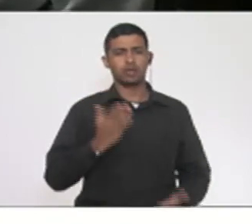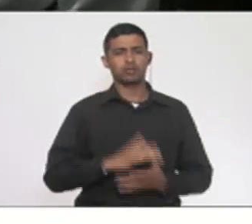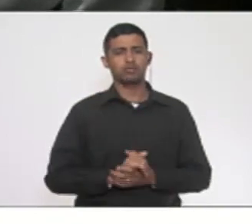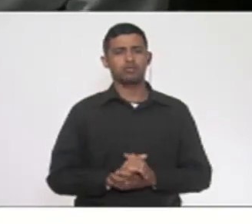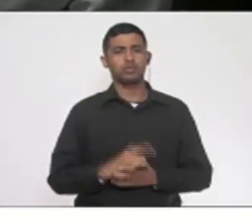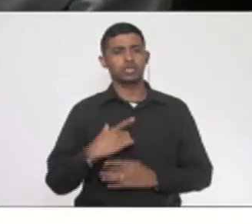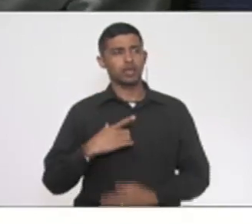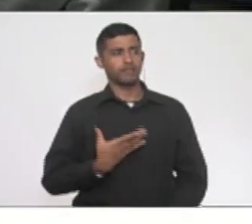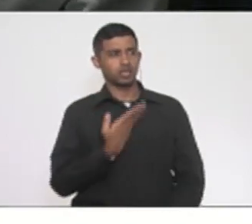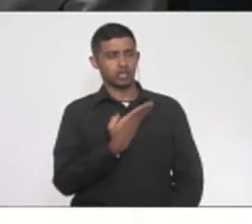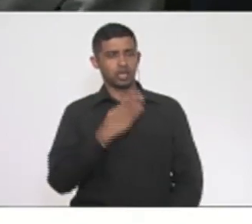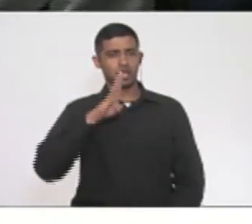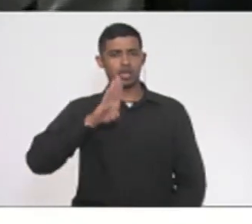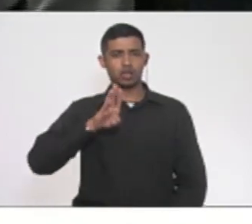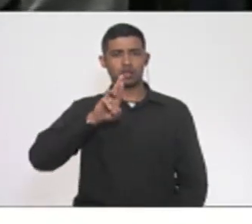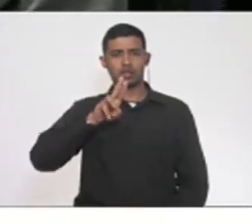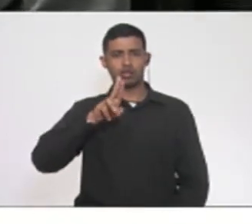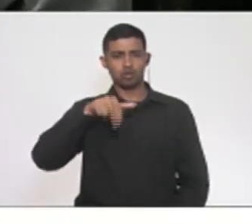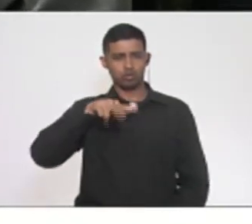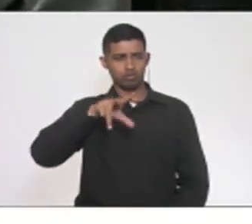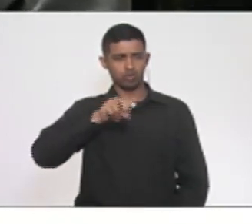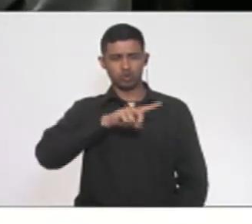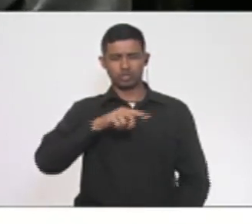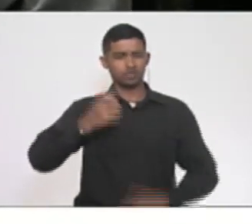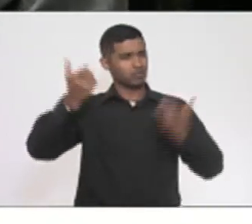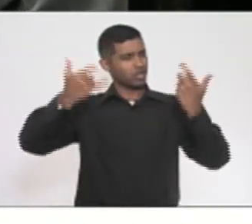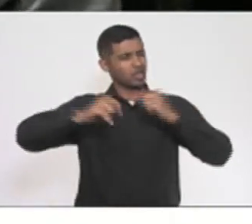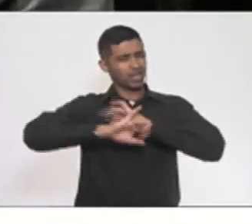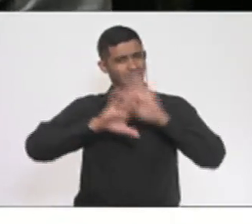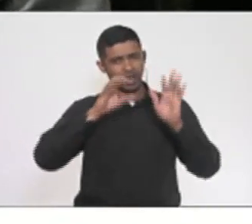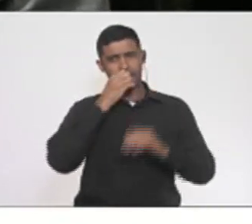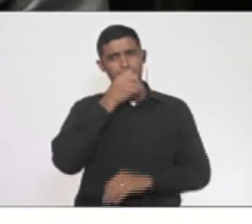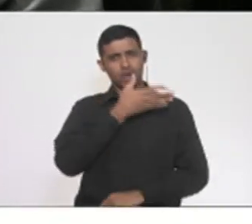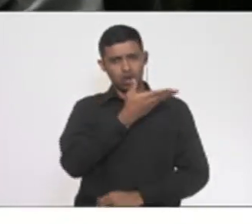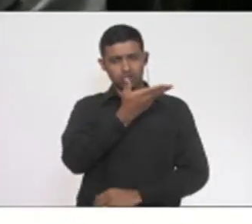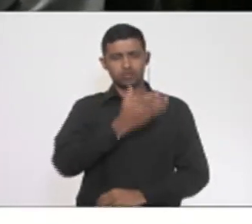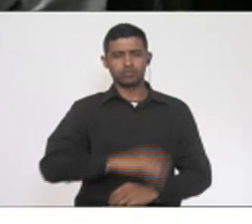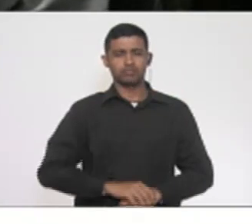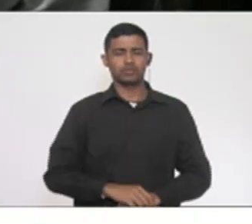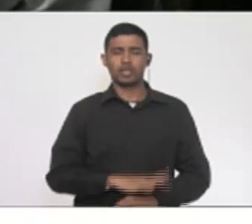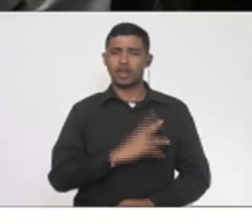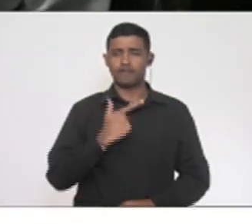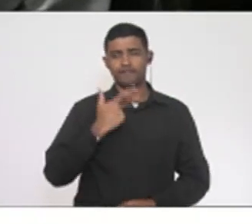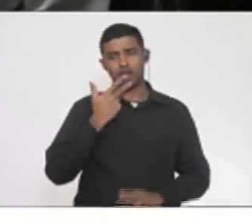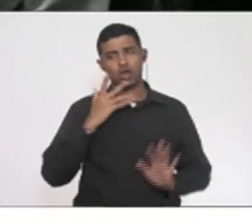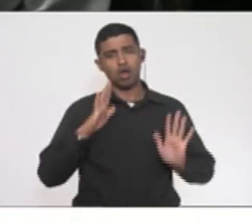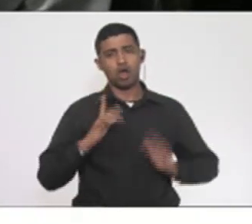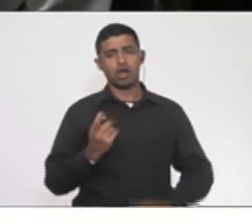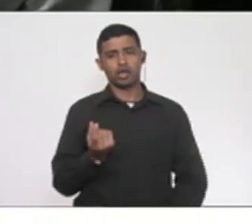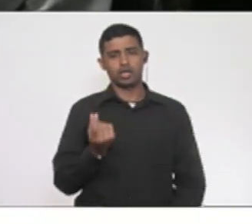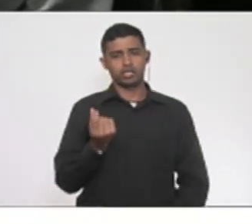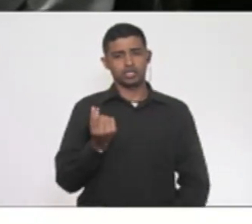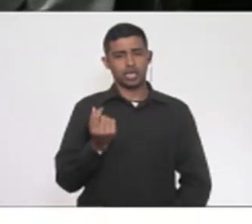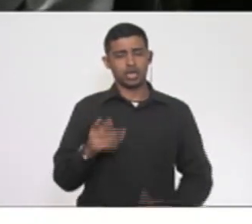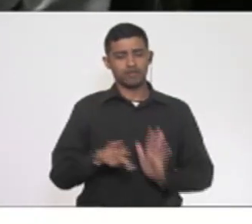aqui o doutor Bruno, que fez um esclarecimento muito bom a respeito, e disse o seguinte: olha, a tarifa de